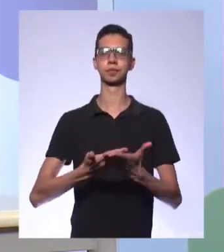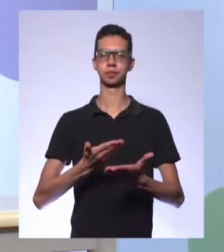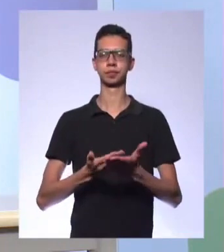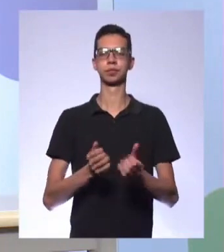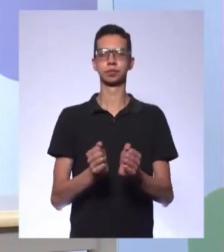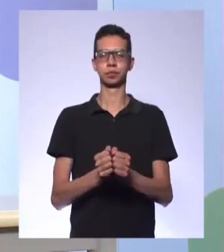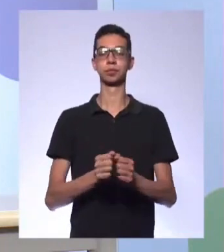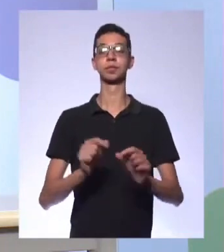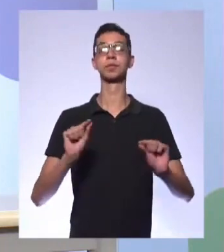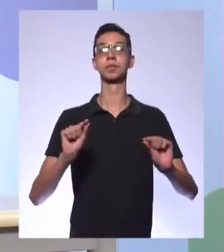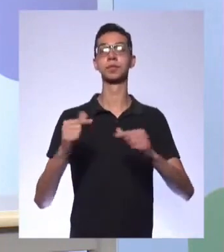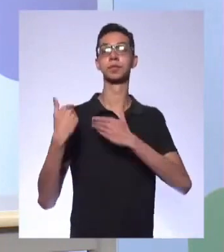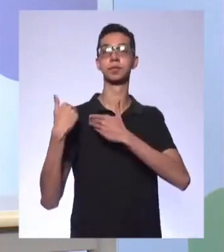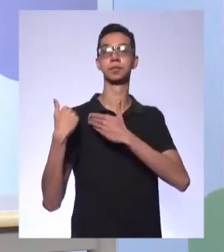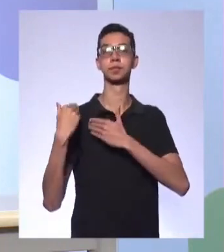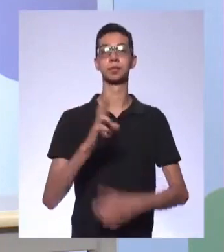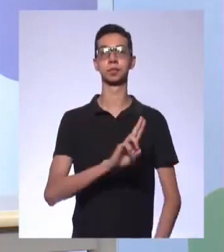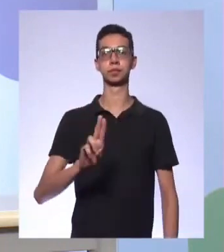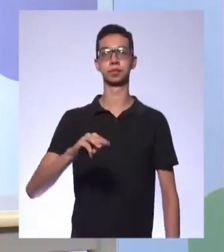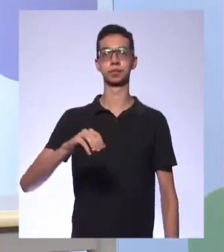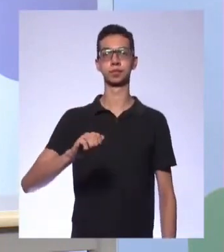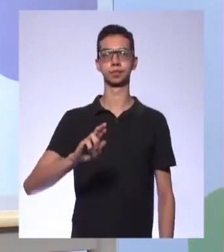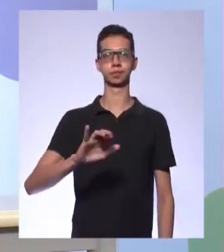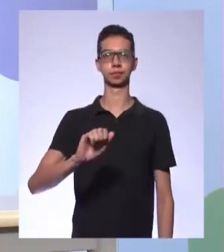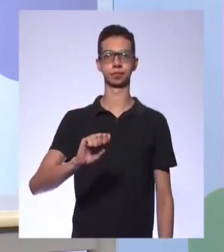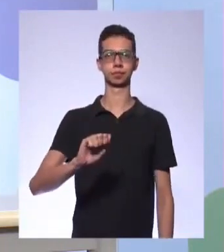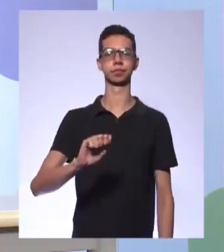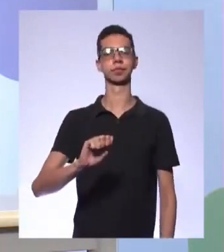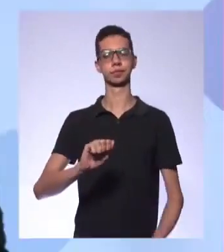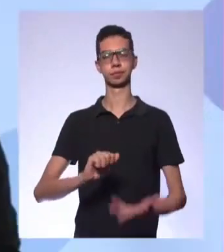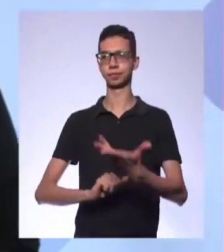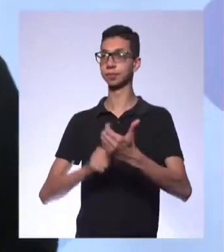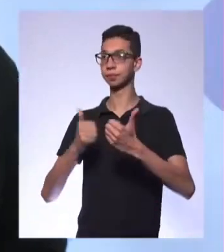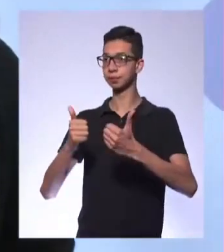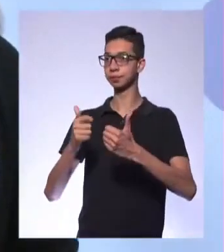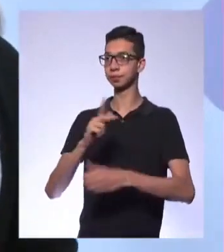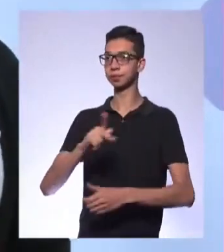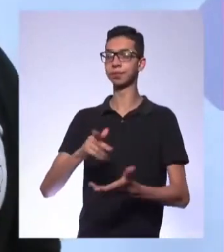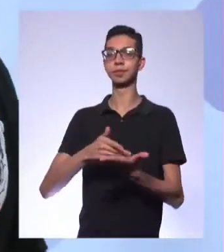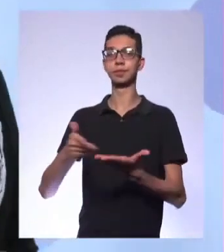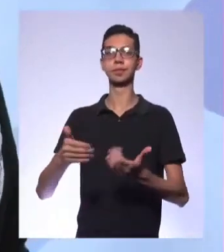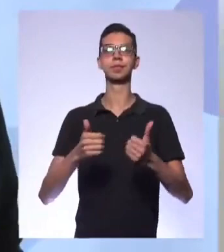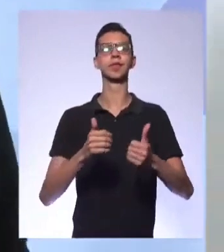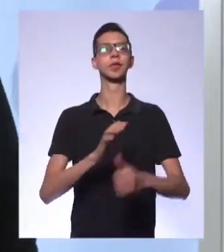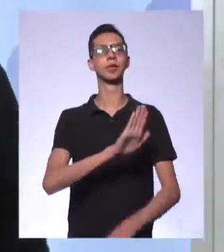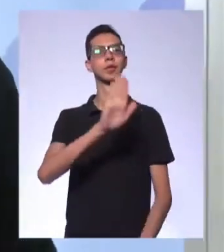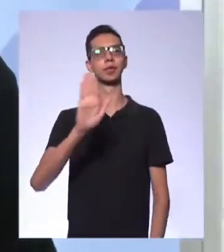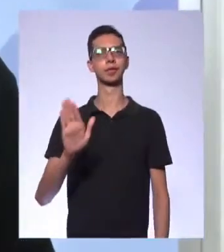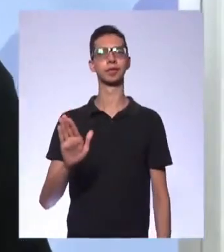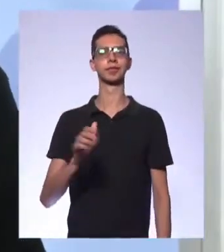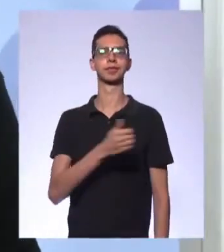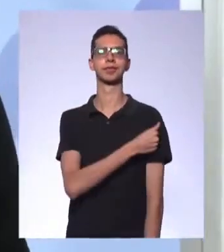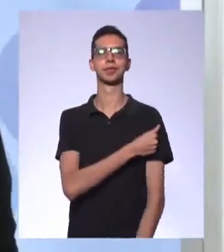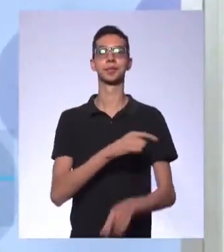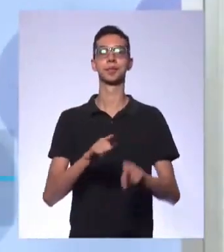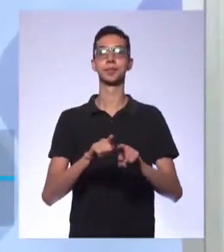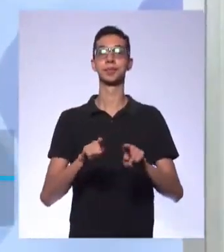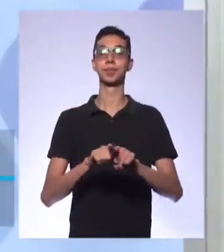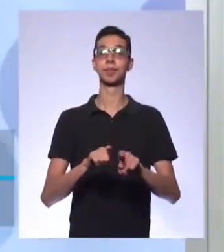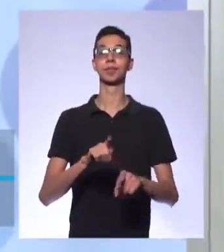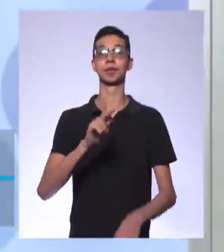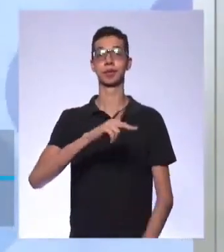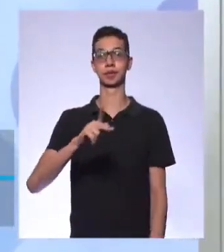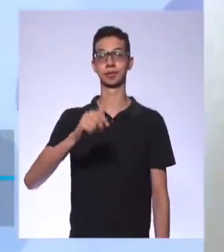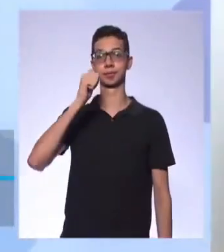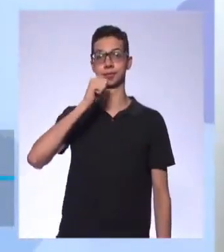a aula hoje é a professora Márcia Giannini. Tudo bem, professora? Vamos lá? Olá, alunos. Olá, professora Fernanda. Olá,